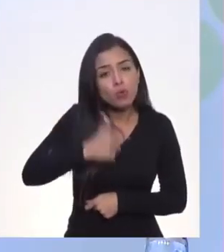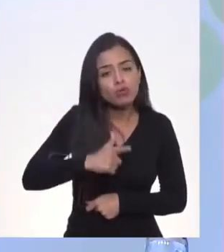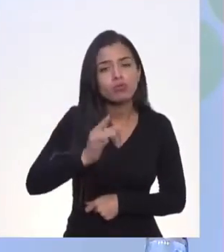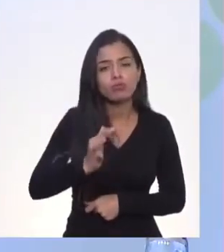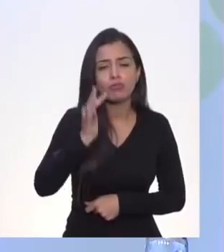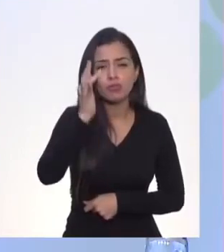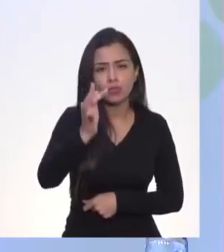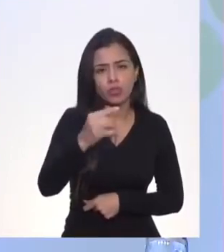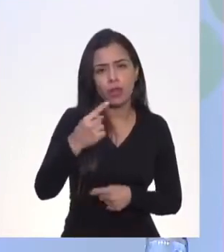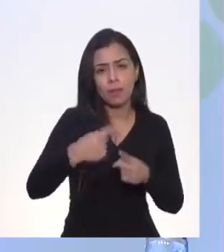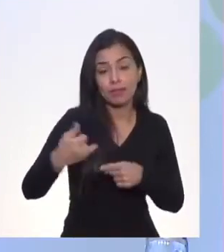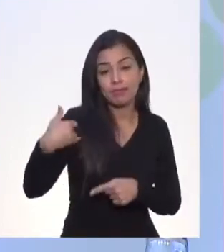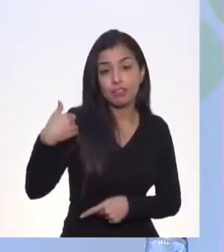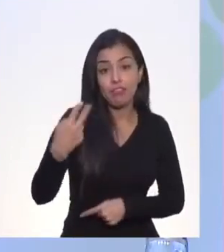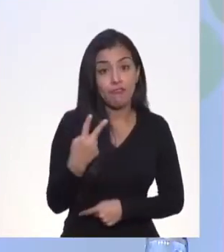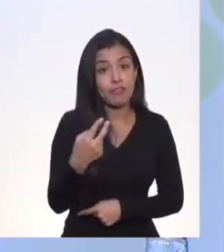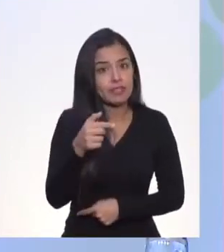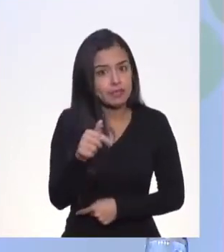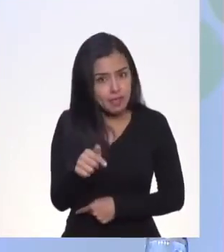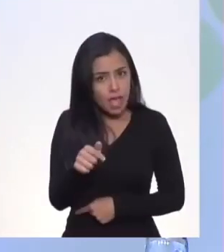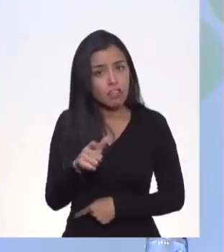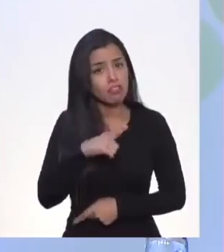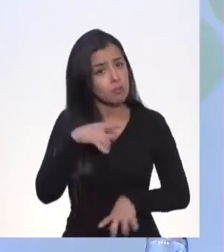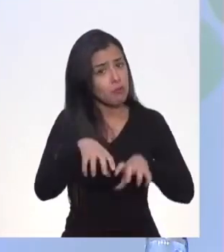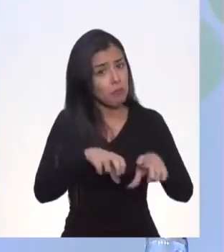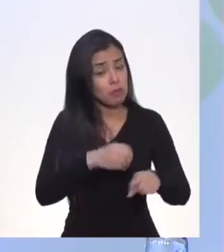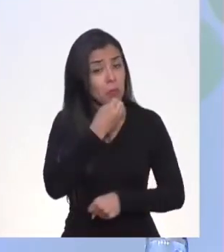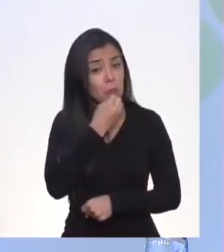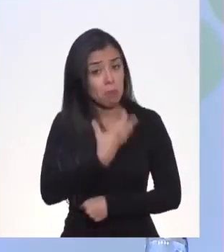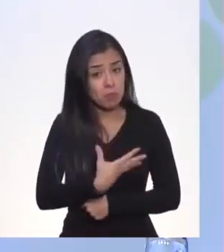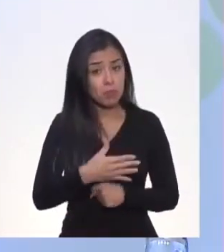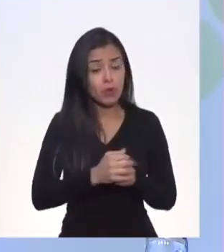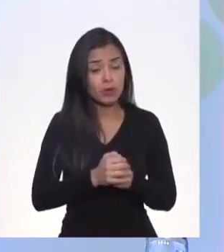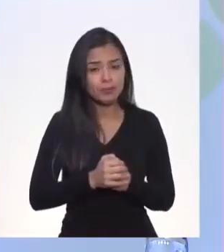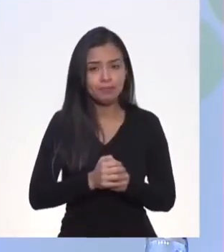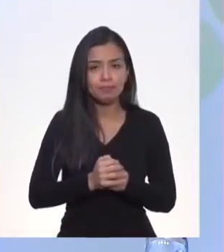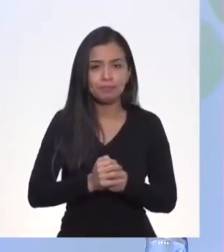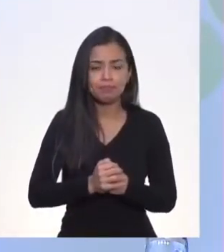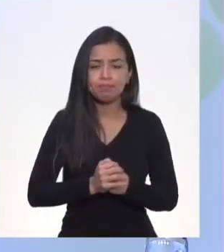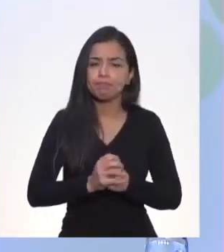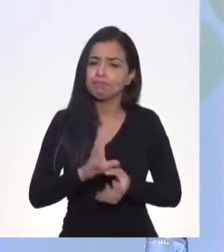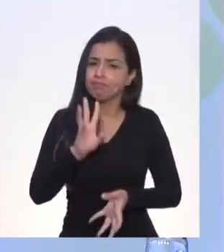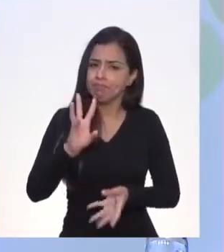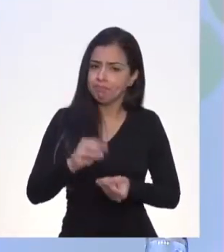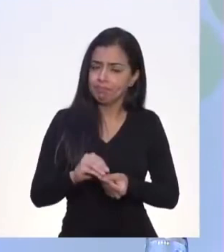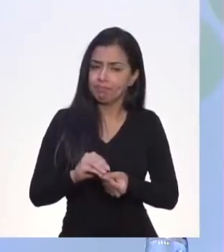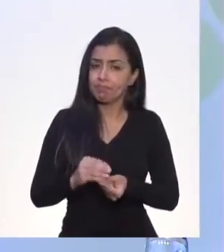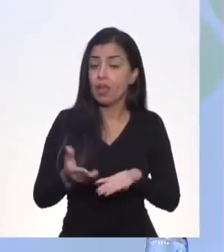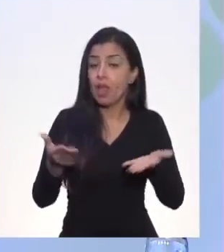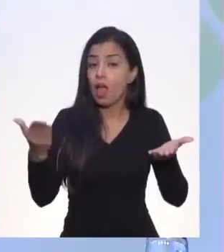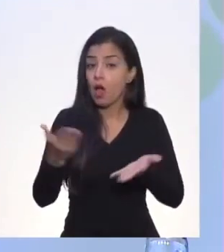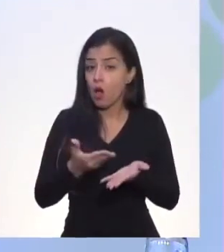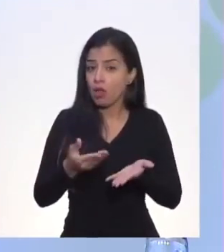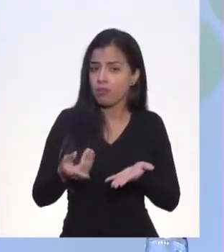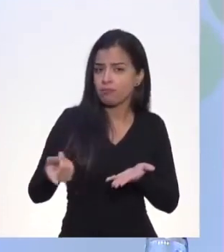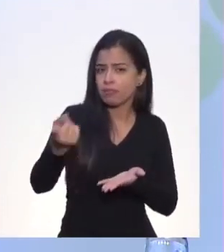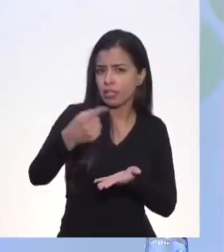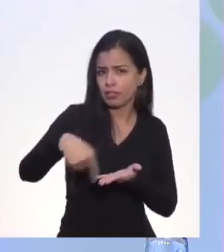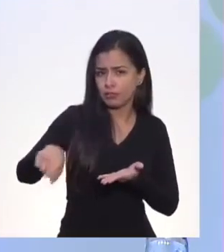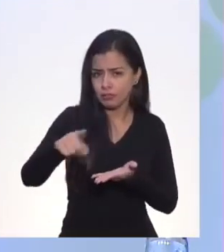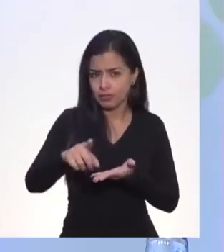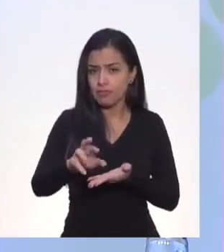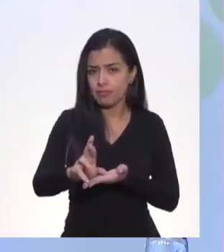é uma jovem de 27 anos, tem uma boa formação. E sobre essas questões aí agora eu vou deixar para vocês. Nós já vimos, então,